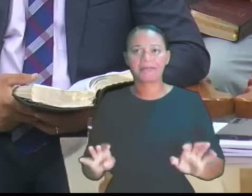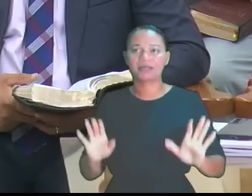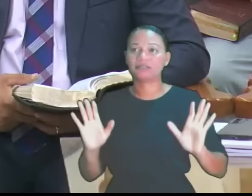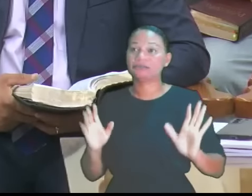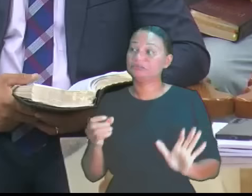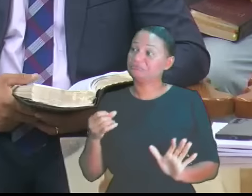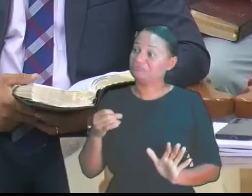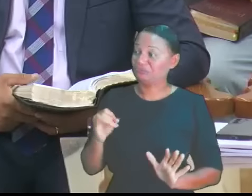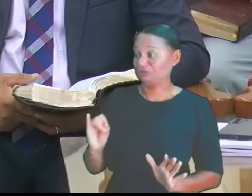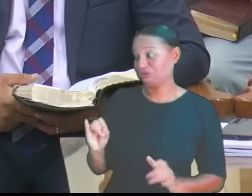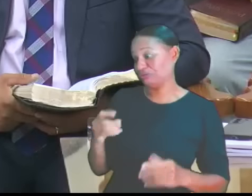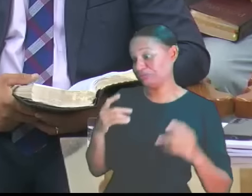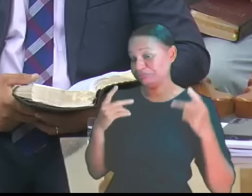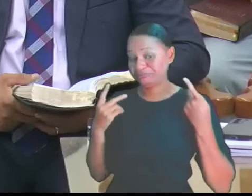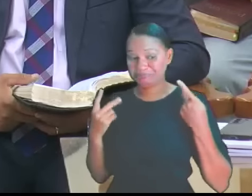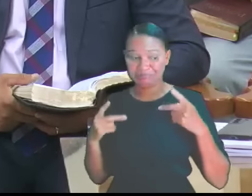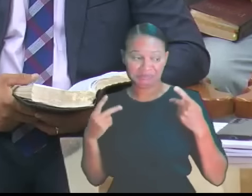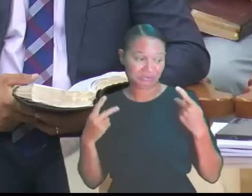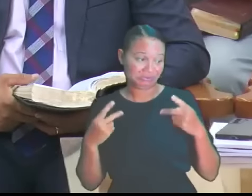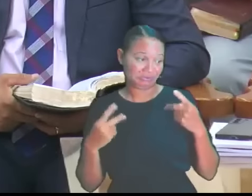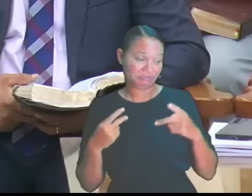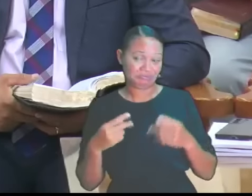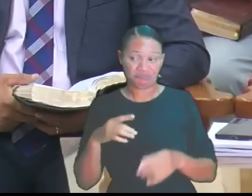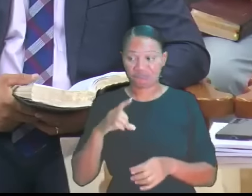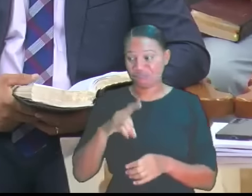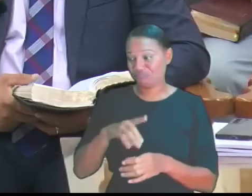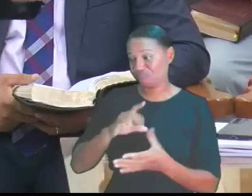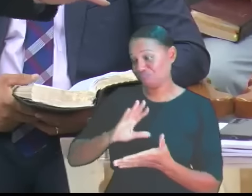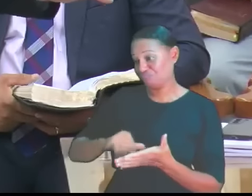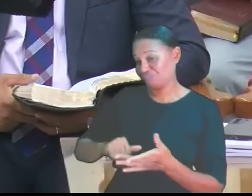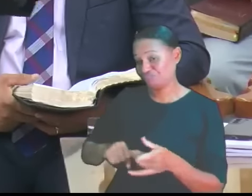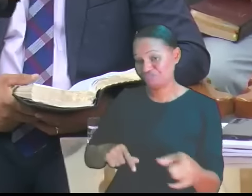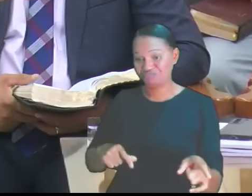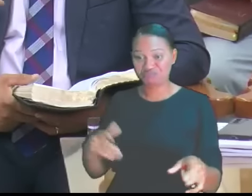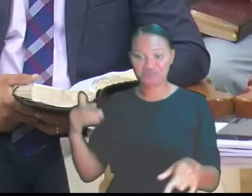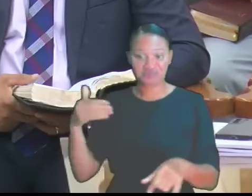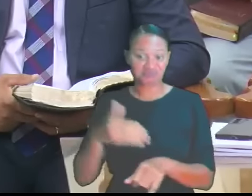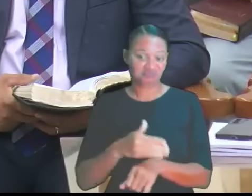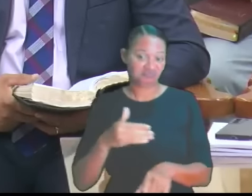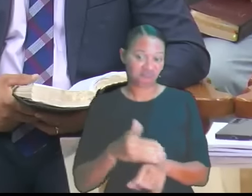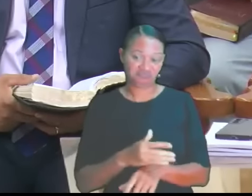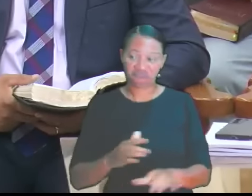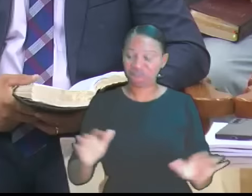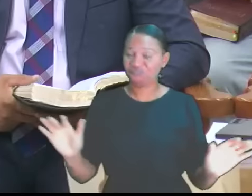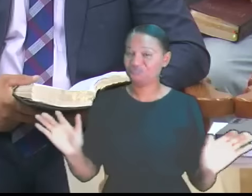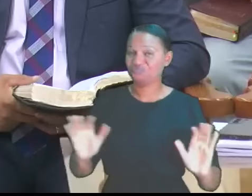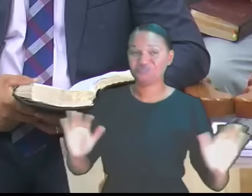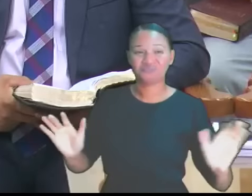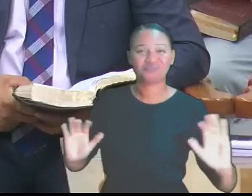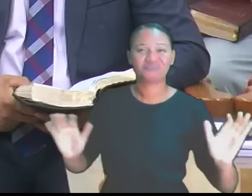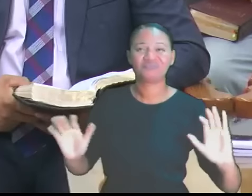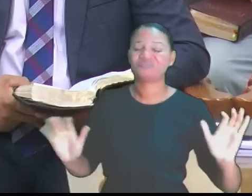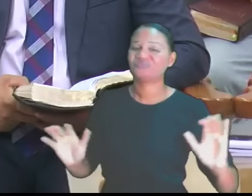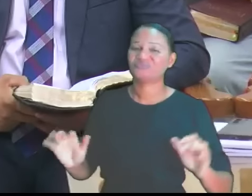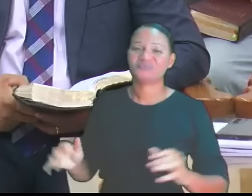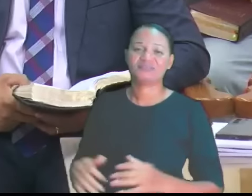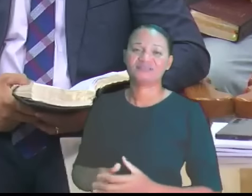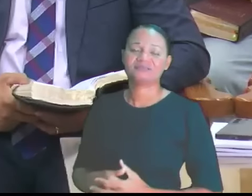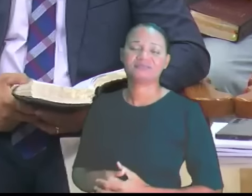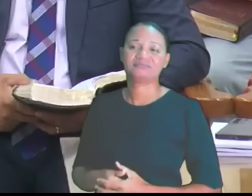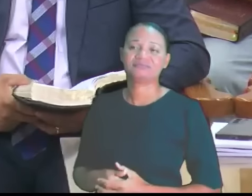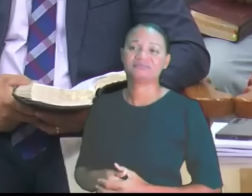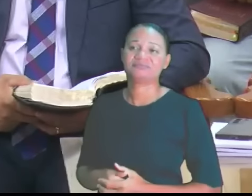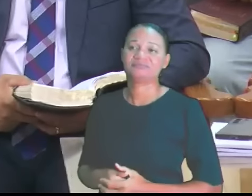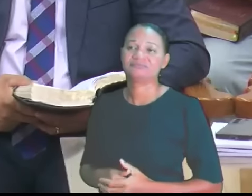aqui, o dizimista vai embora, aquele ali não vai congregar comigo. Não, não.